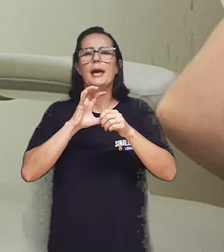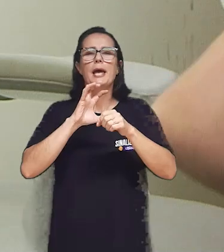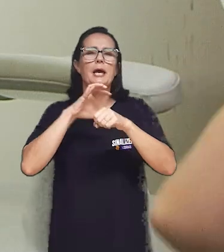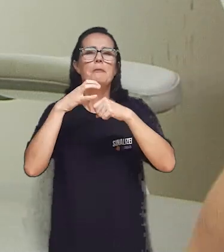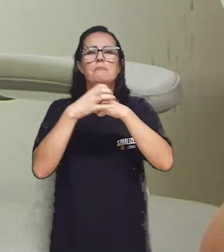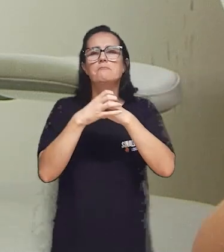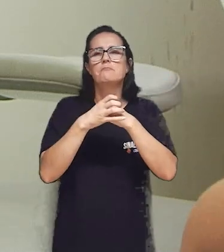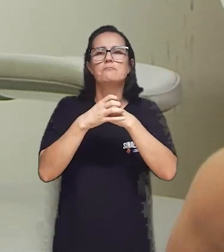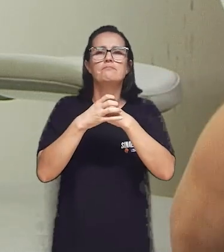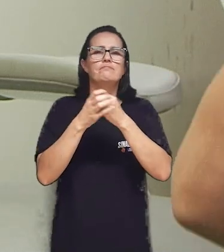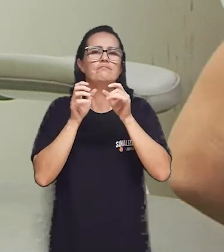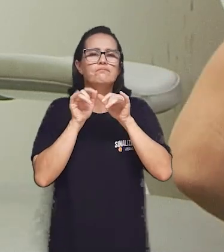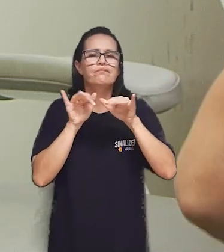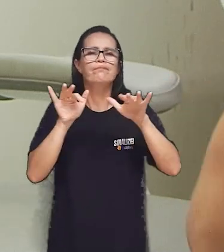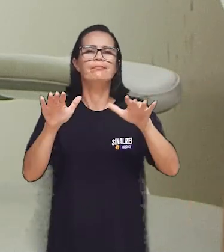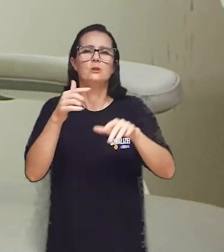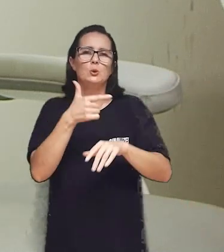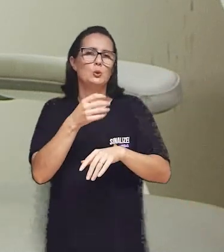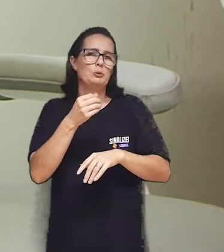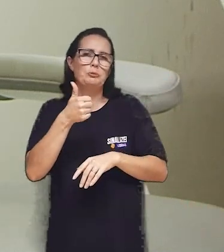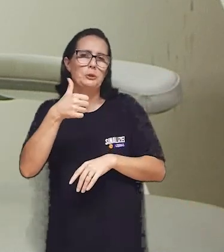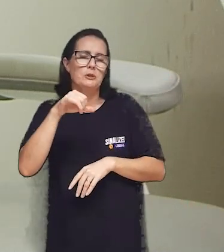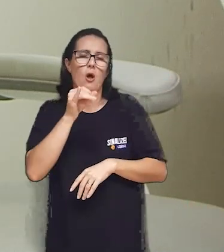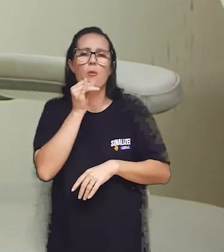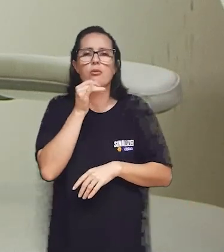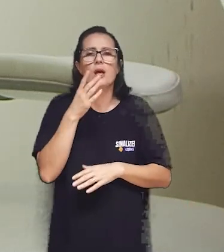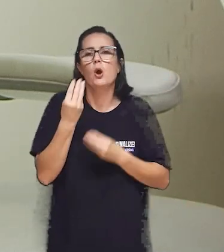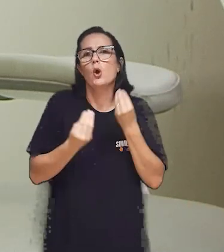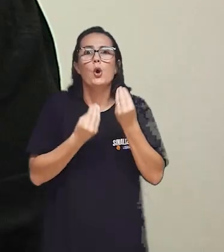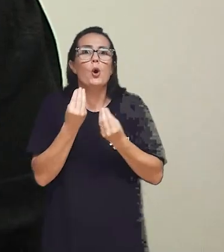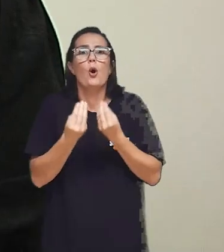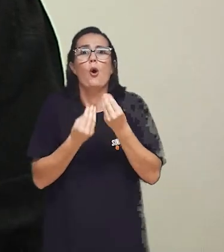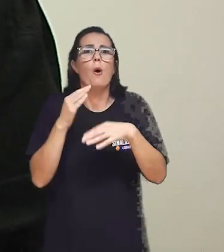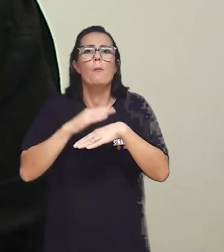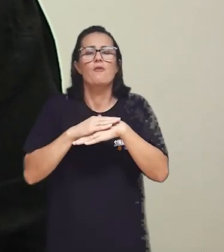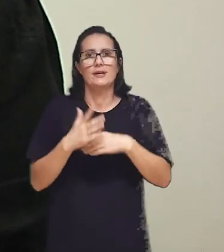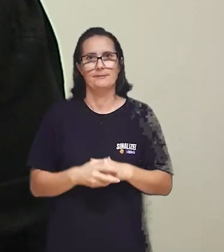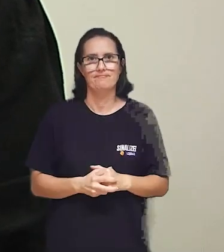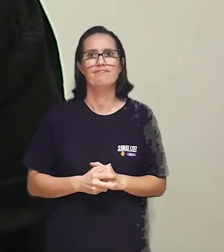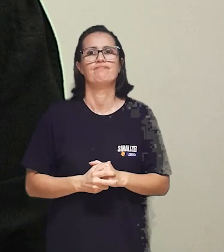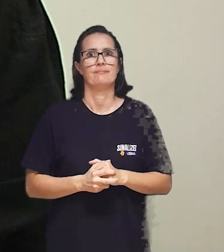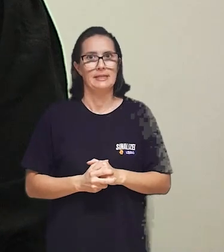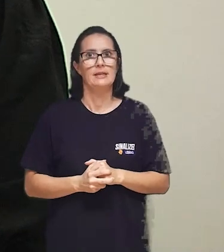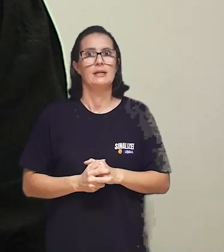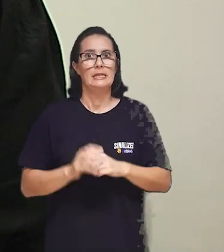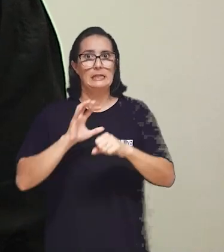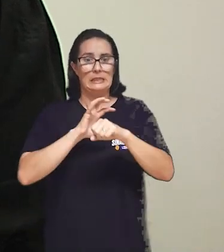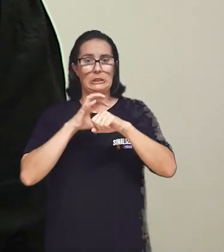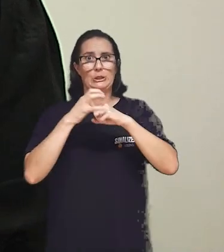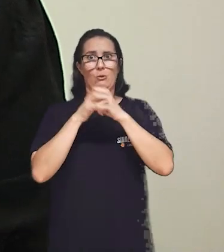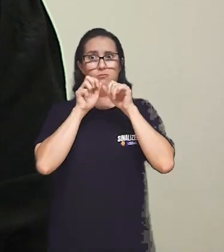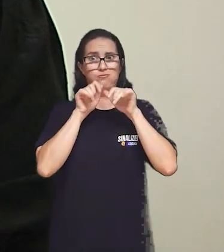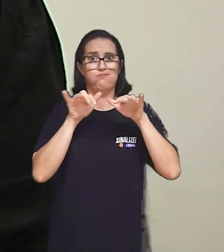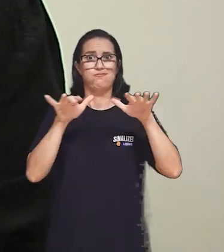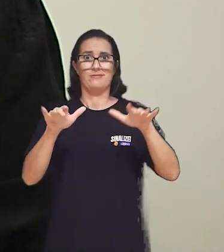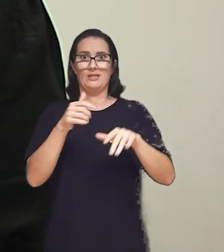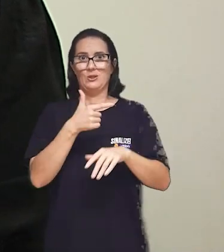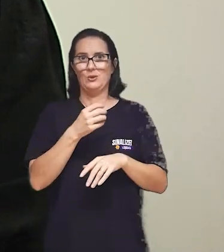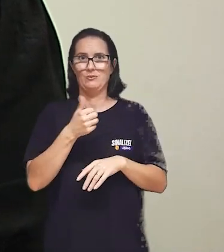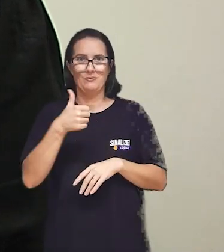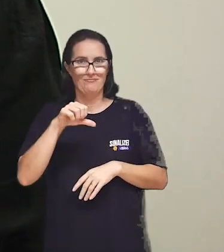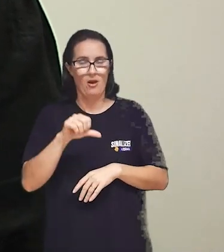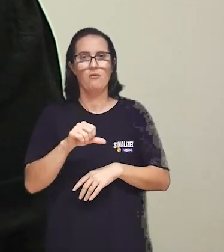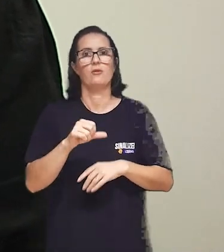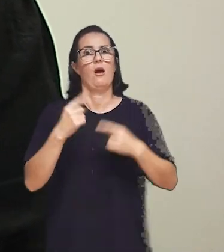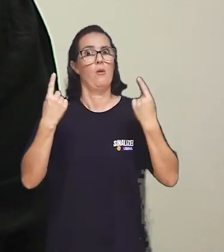E como a instituição os supera para manter a oferta de sangue? A Covid-19 foi algo muito desafiador